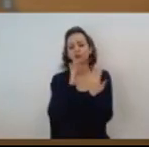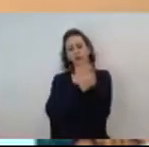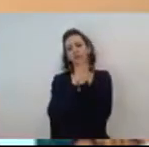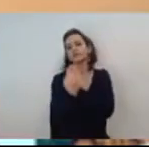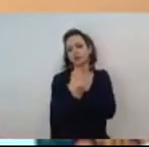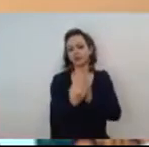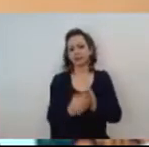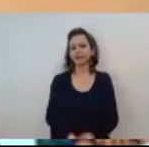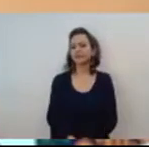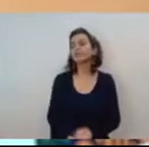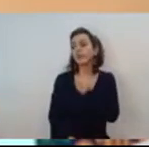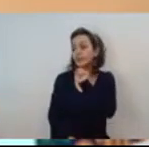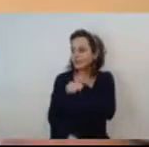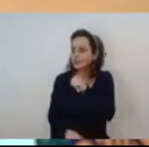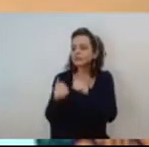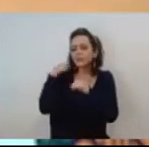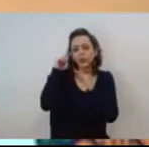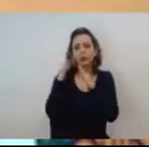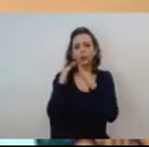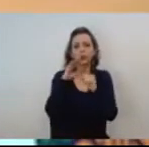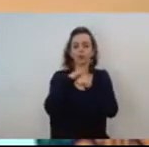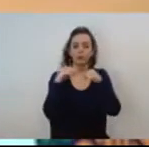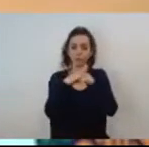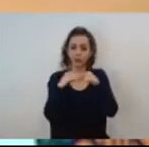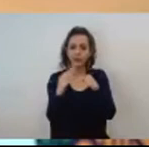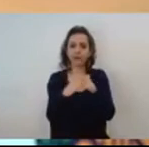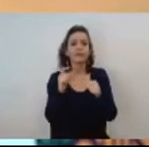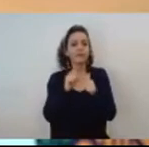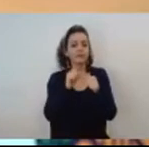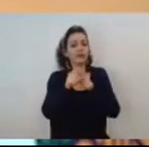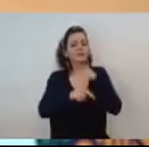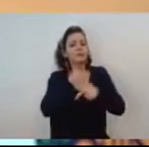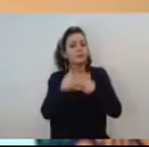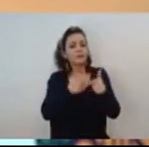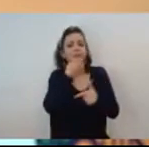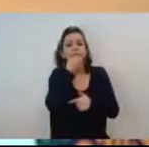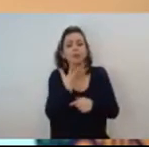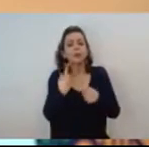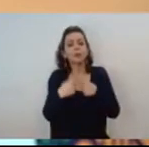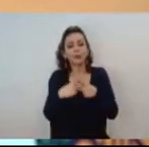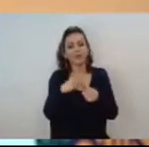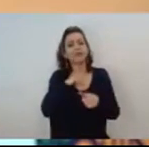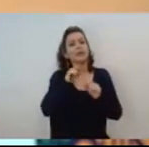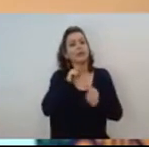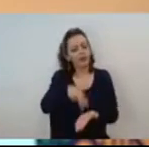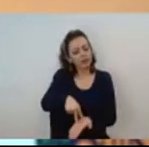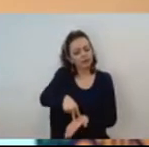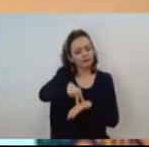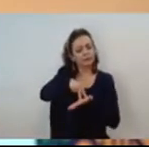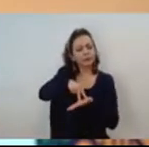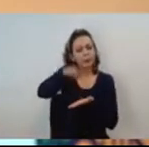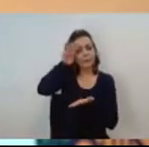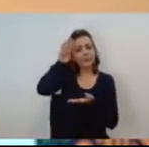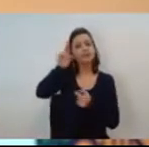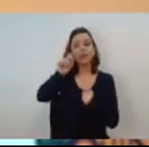faz isso muito bem são os pilares diversidade né então um desses Pilares de diversidade é a fomentar um ambiente